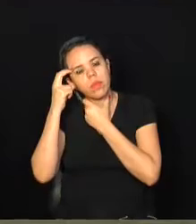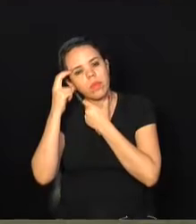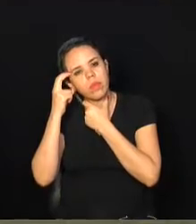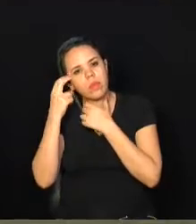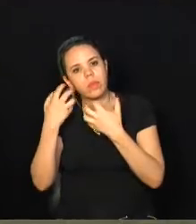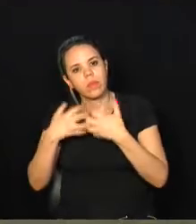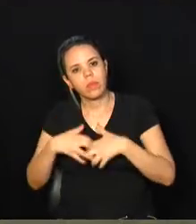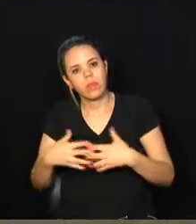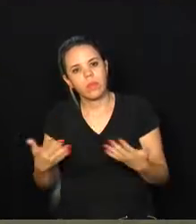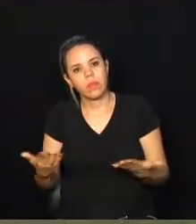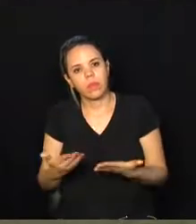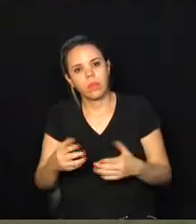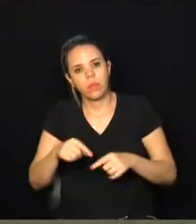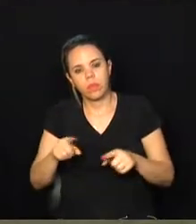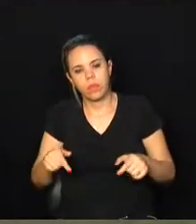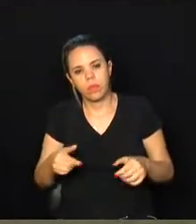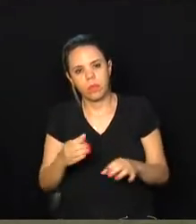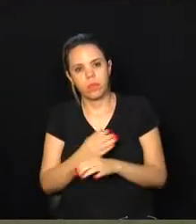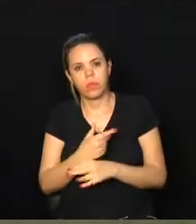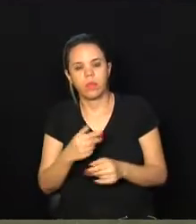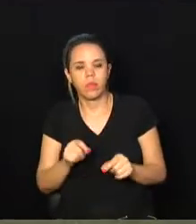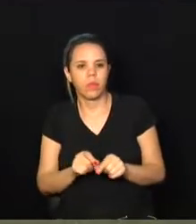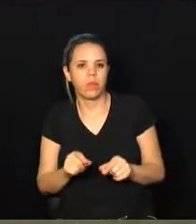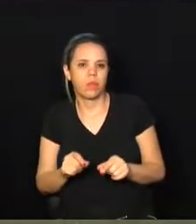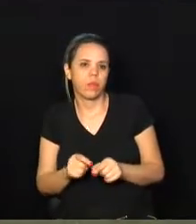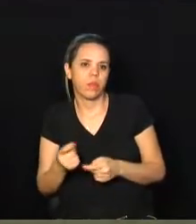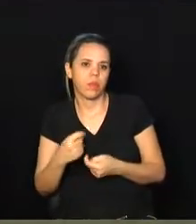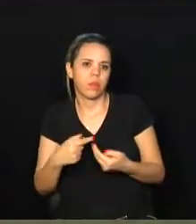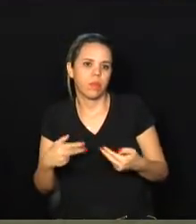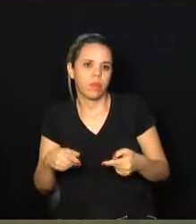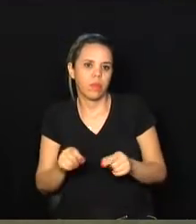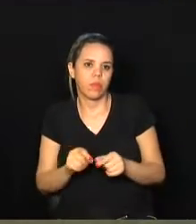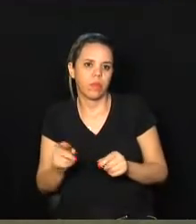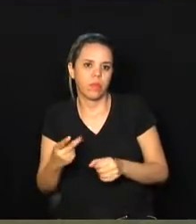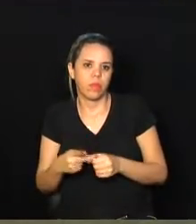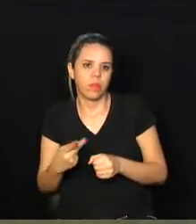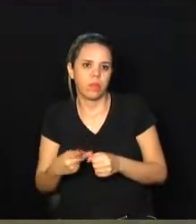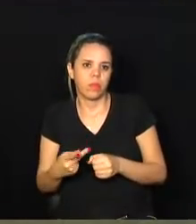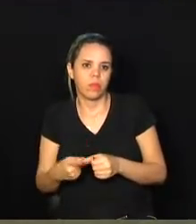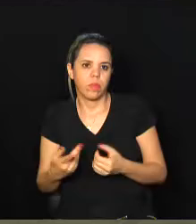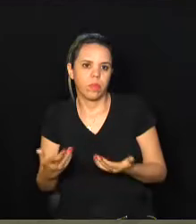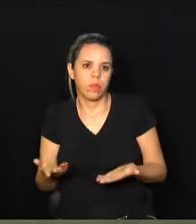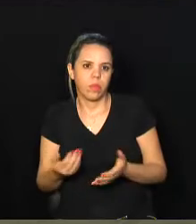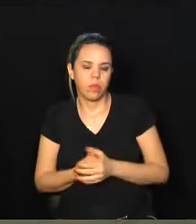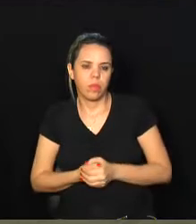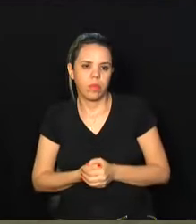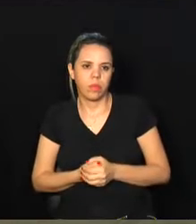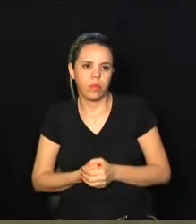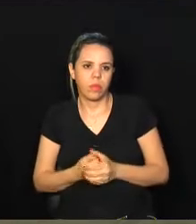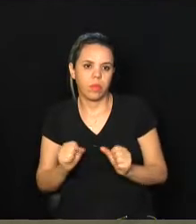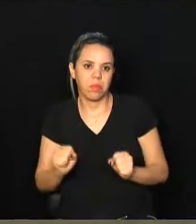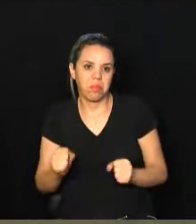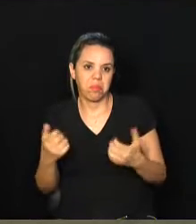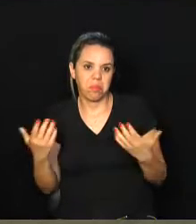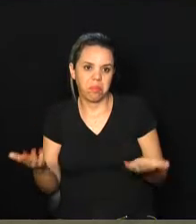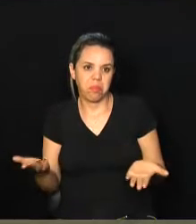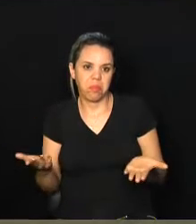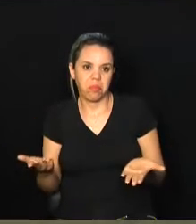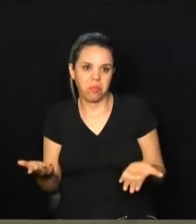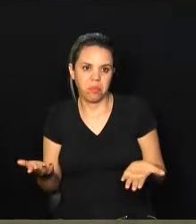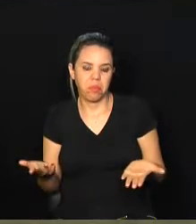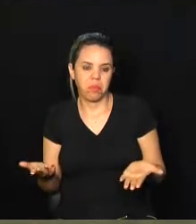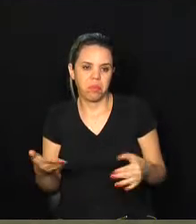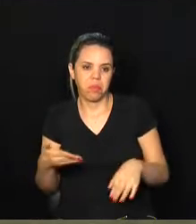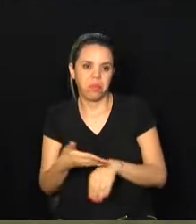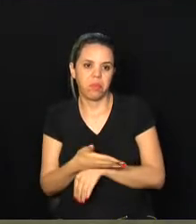funcionando agora, que é sala integrada, então, aqueles negócios. Então, vamos fazer um produto tal. Será que pode? Aí que